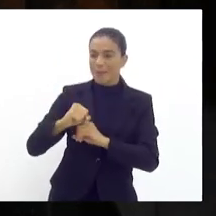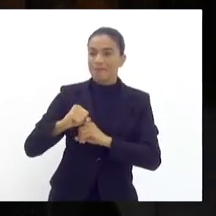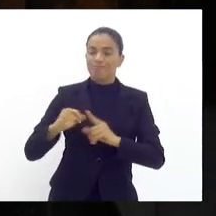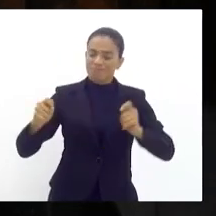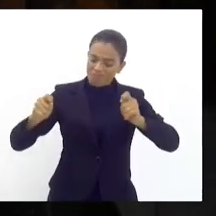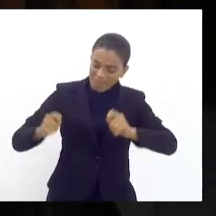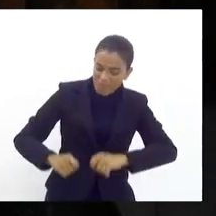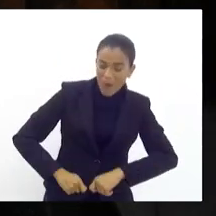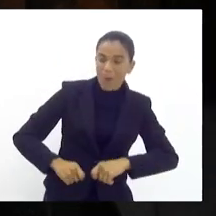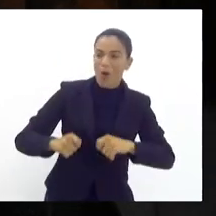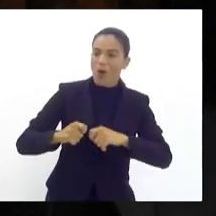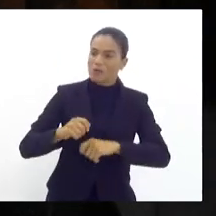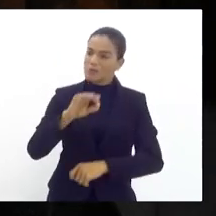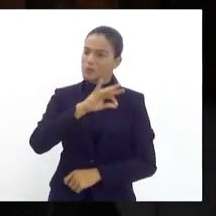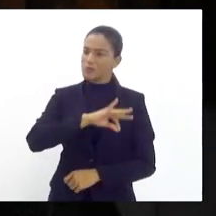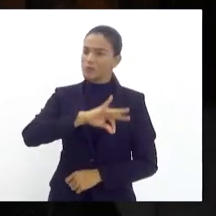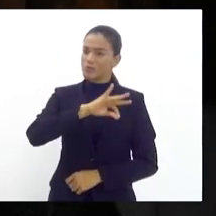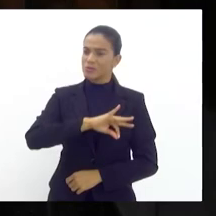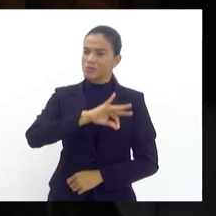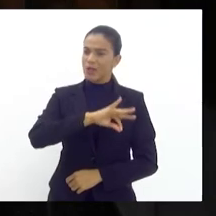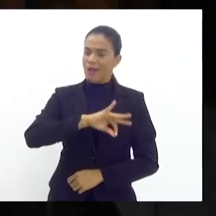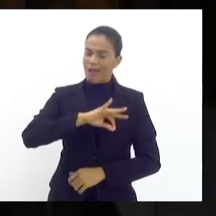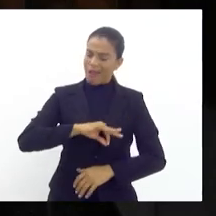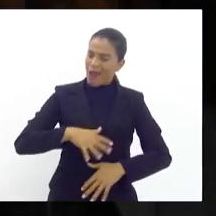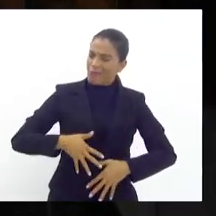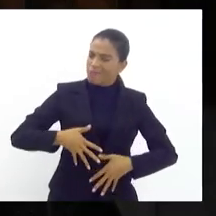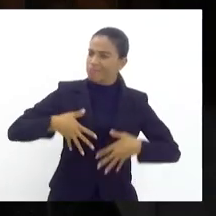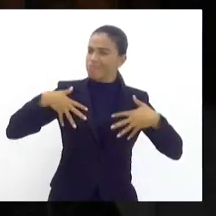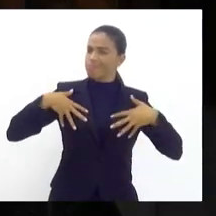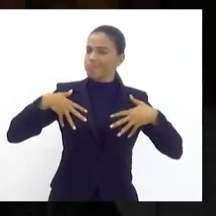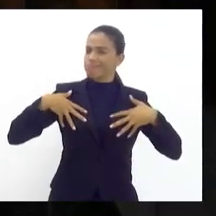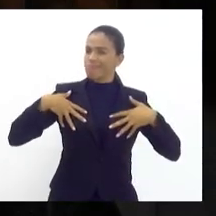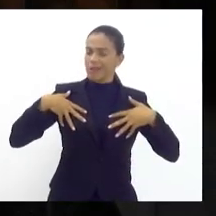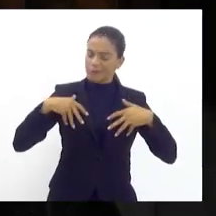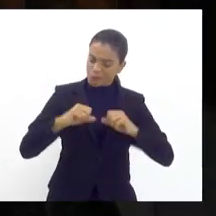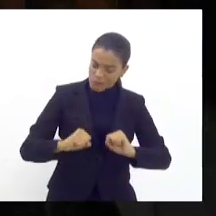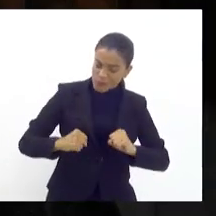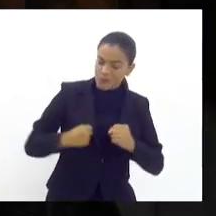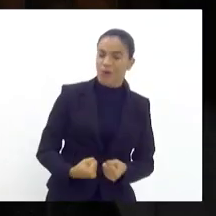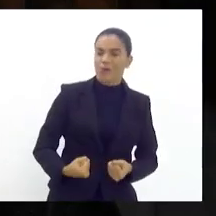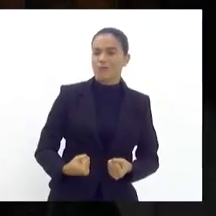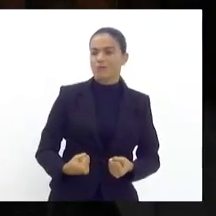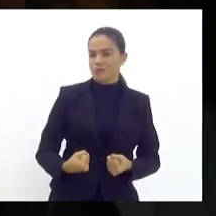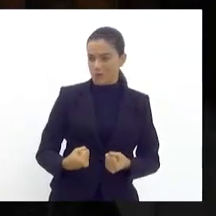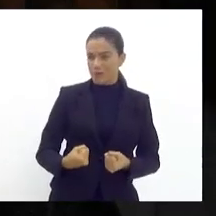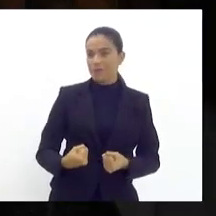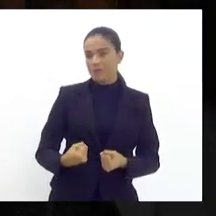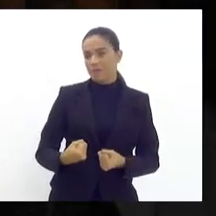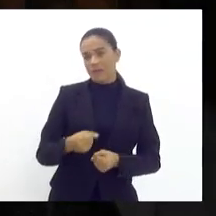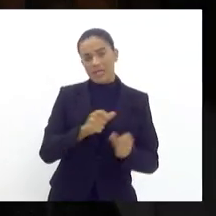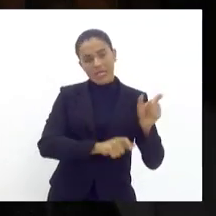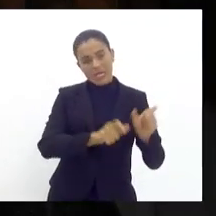ter uma remuneração digna do esforço que eles